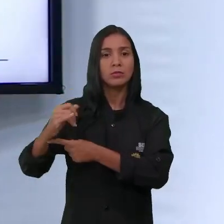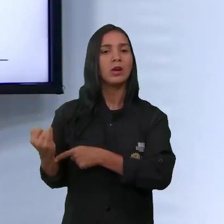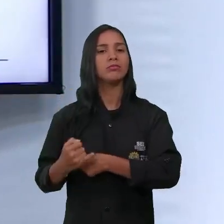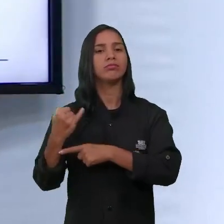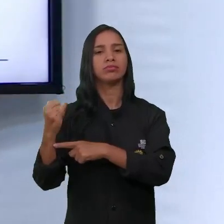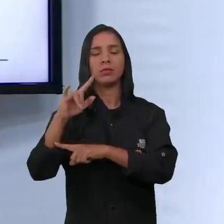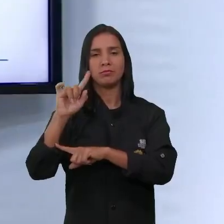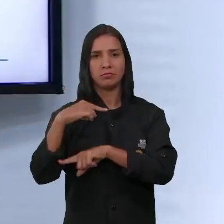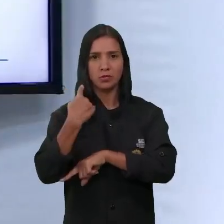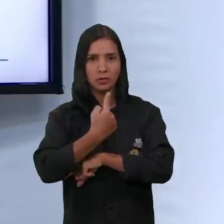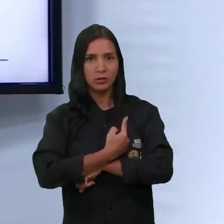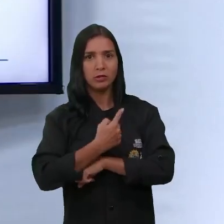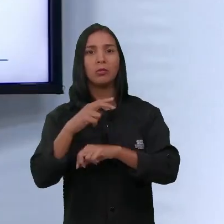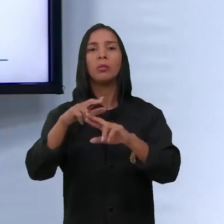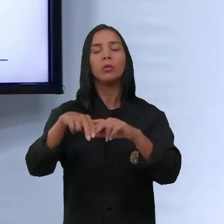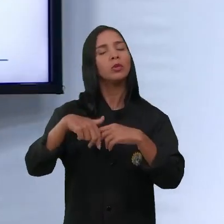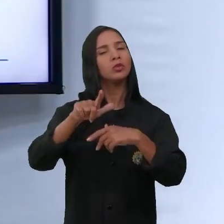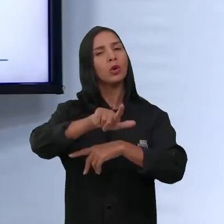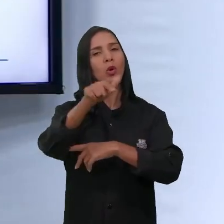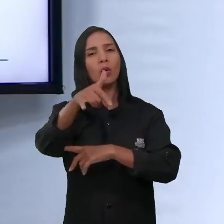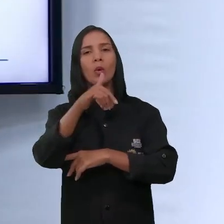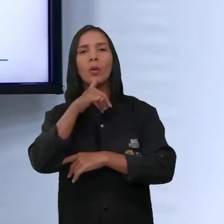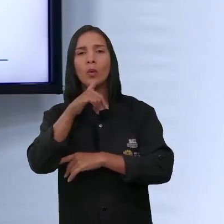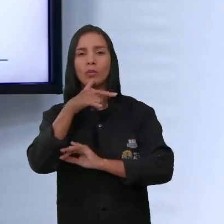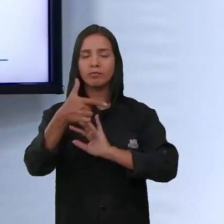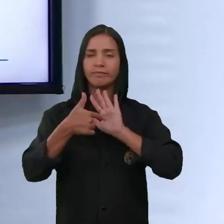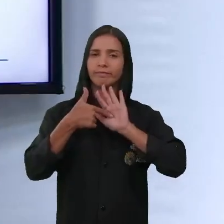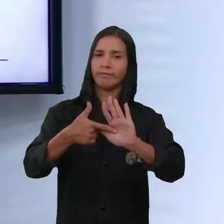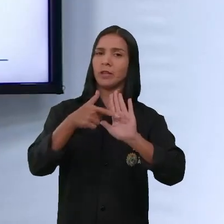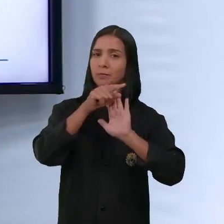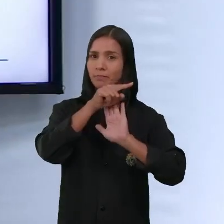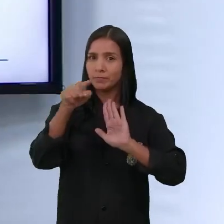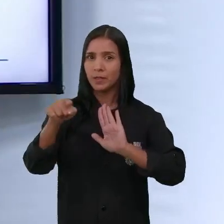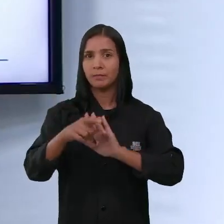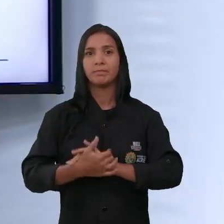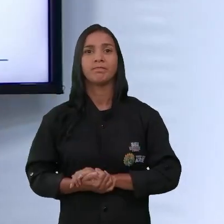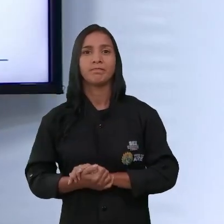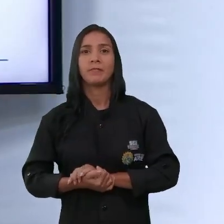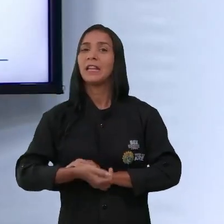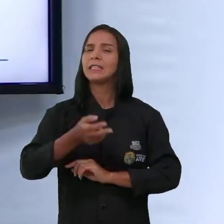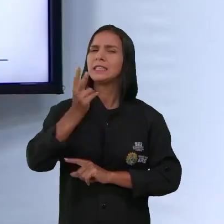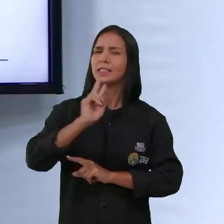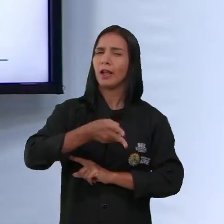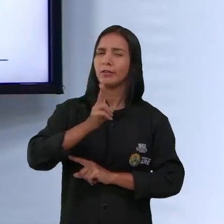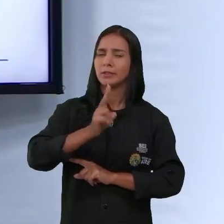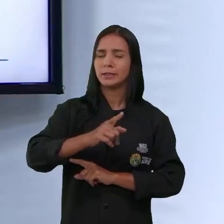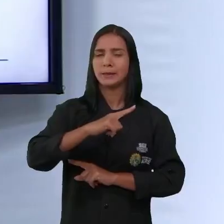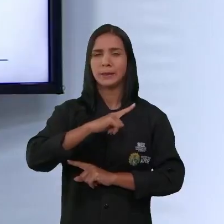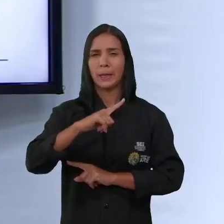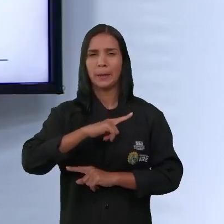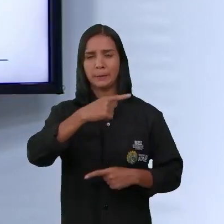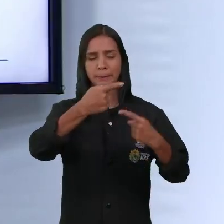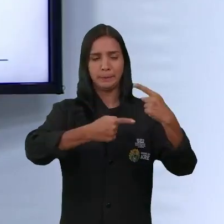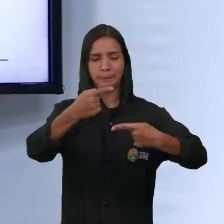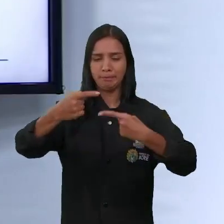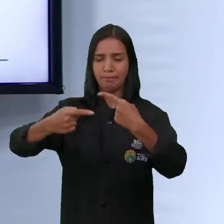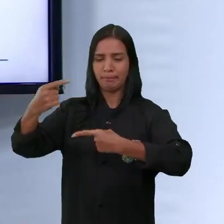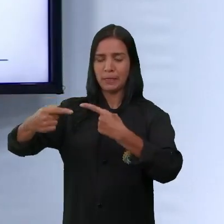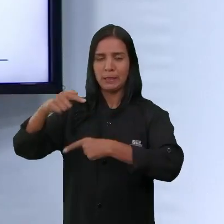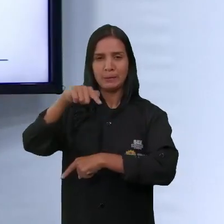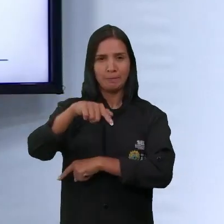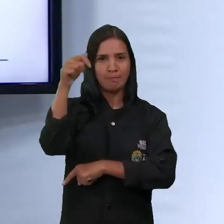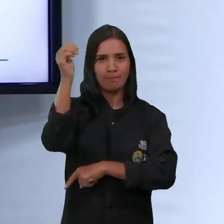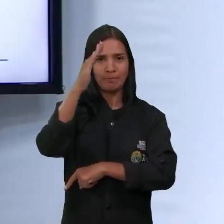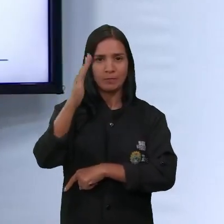exemplo para todos vocês. Um que, inclusive, gera bastante discussão e polêmica no nosso